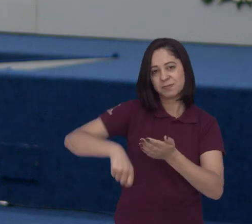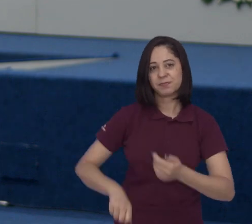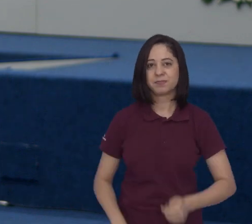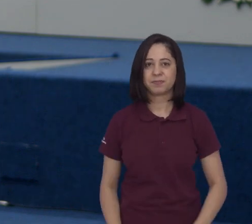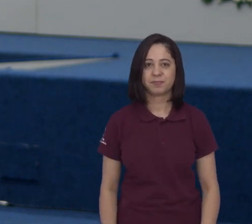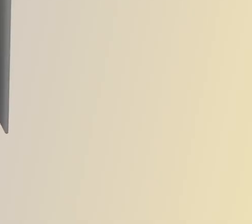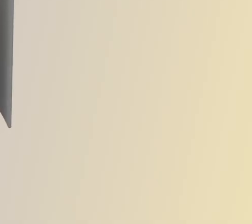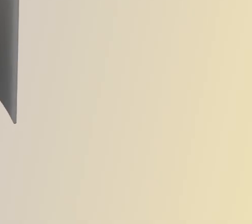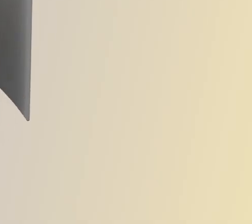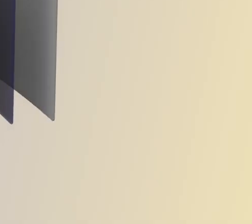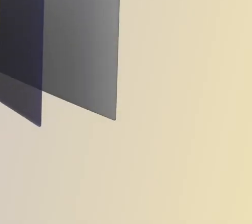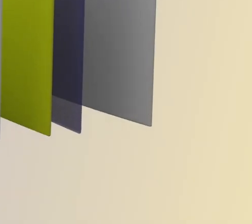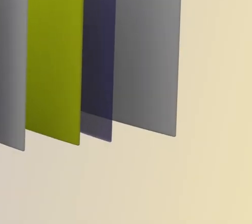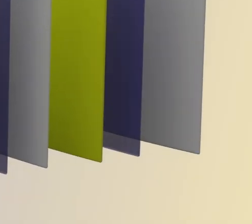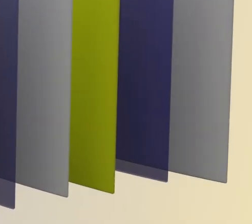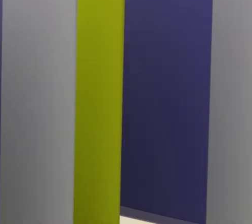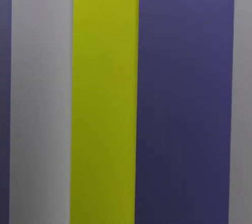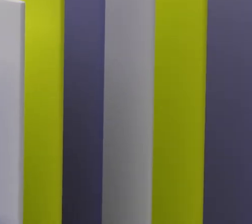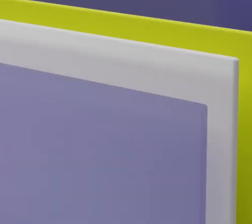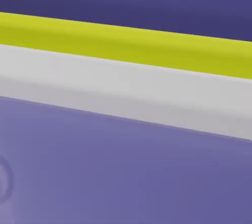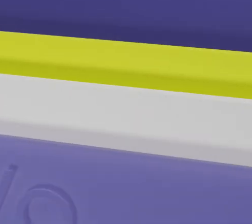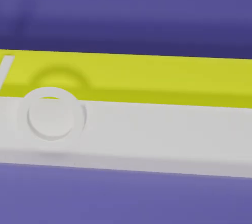dar o parecer.